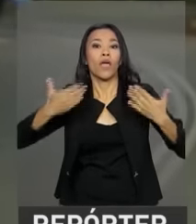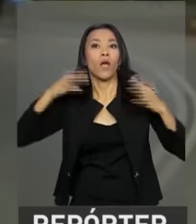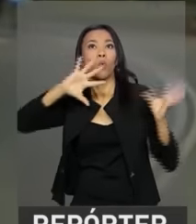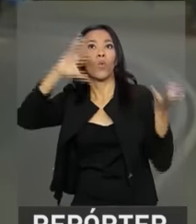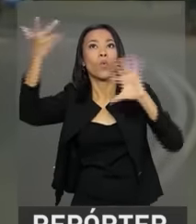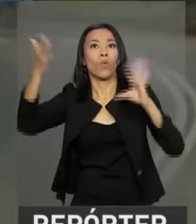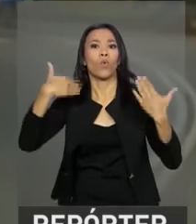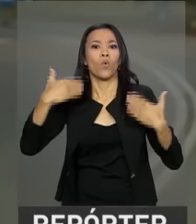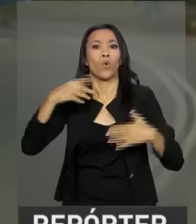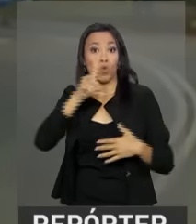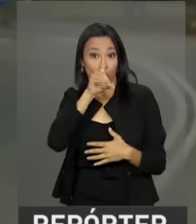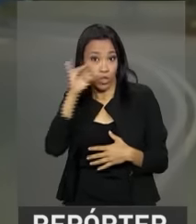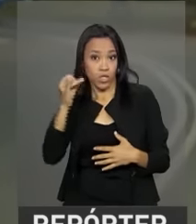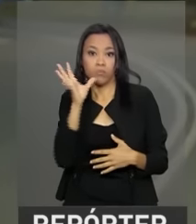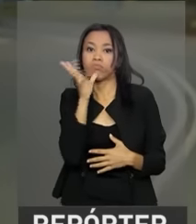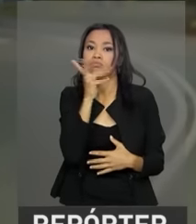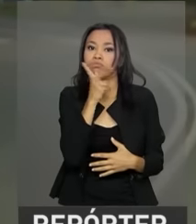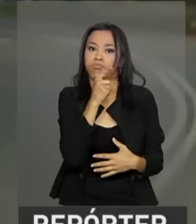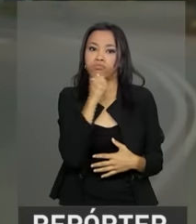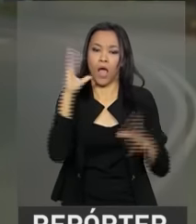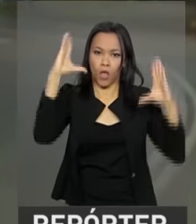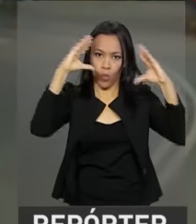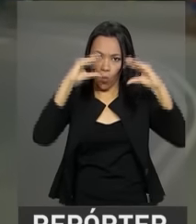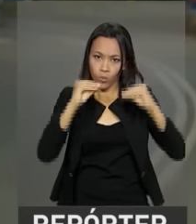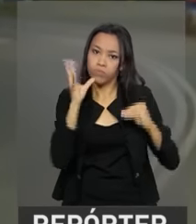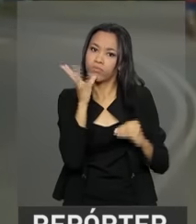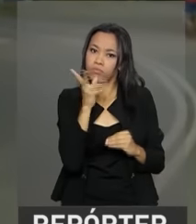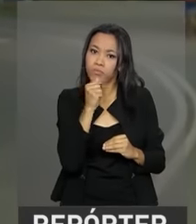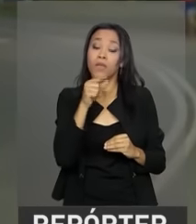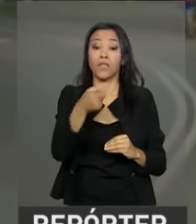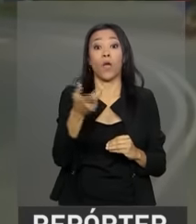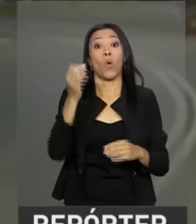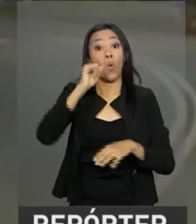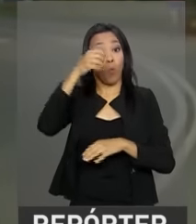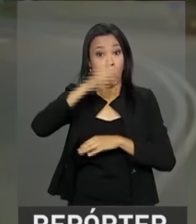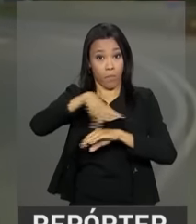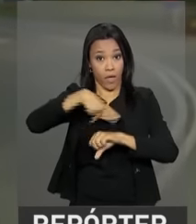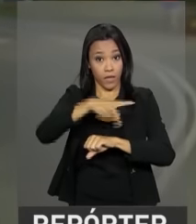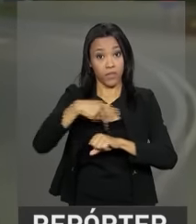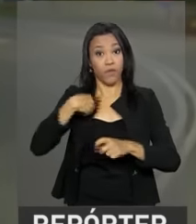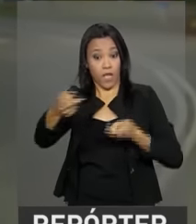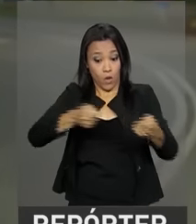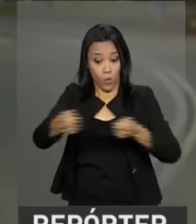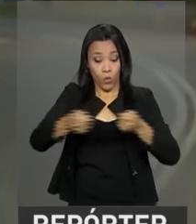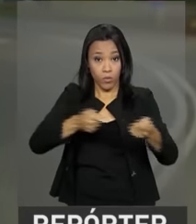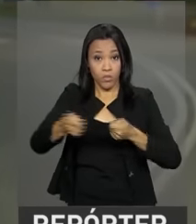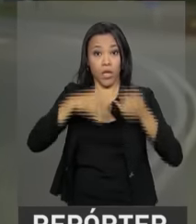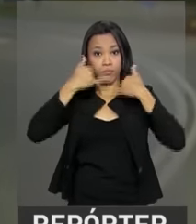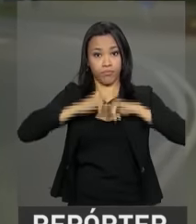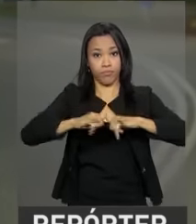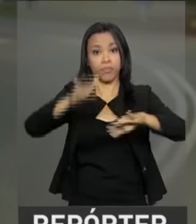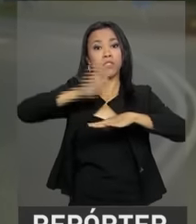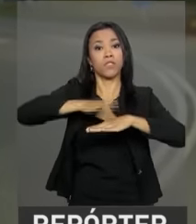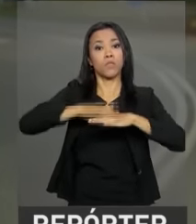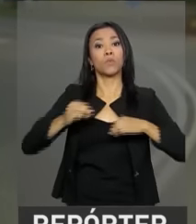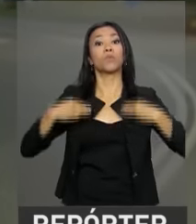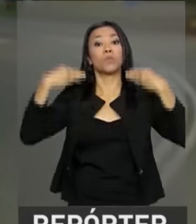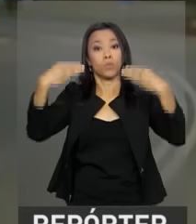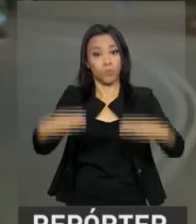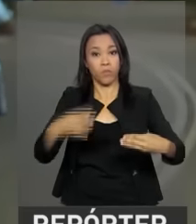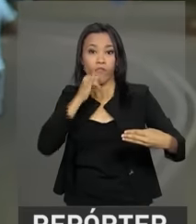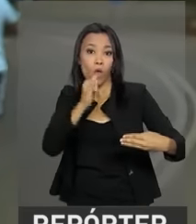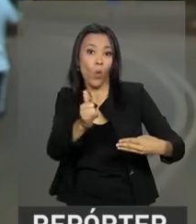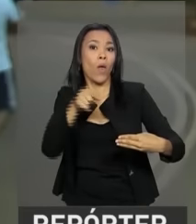mais longos e com o novo horário o país vai economizar energia segundo estimativas do ministério de Minas e energia essa